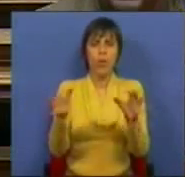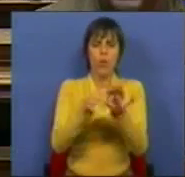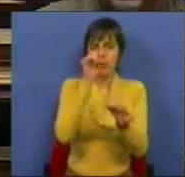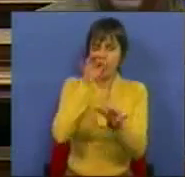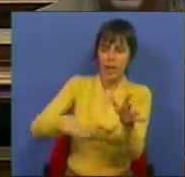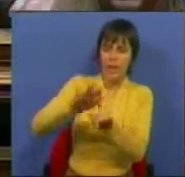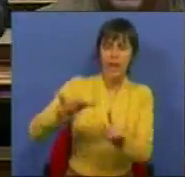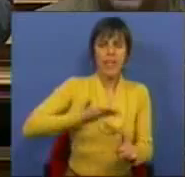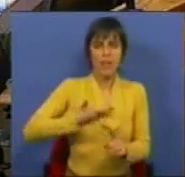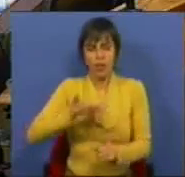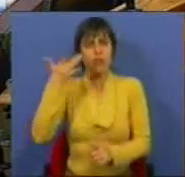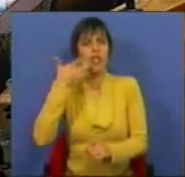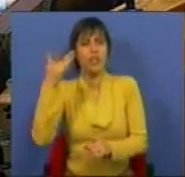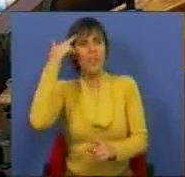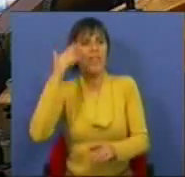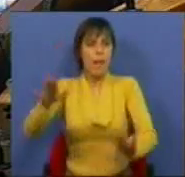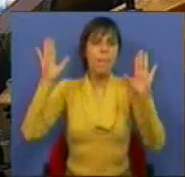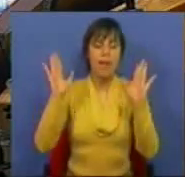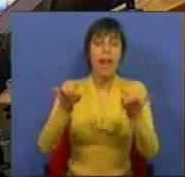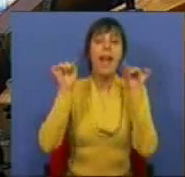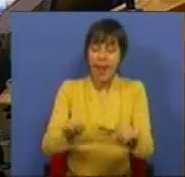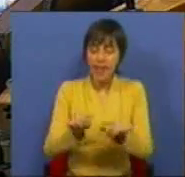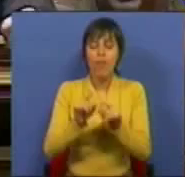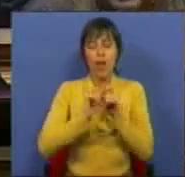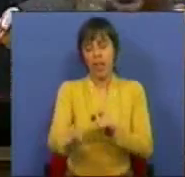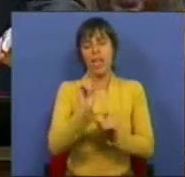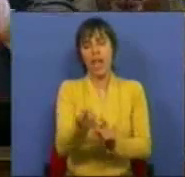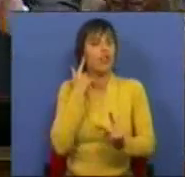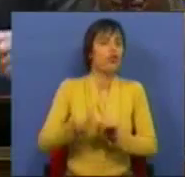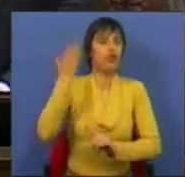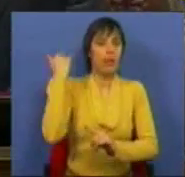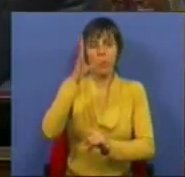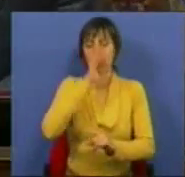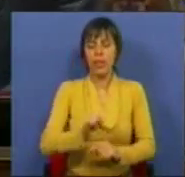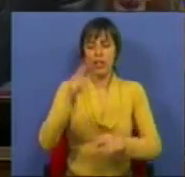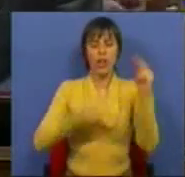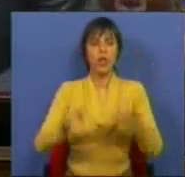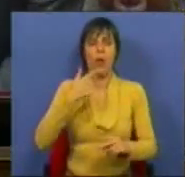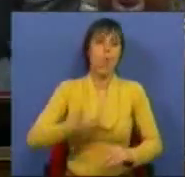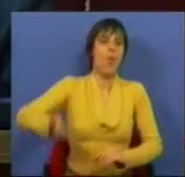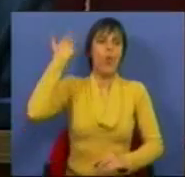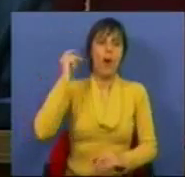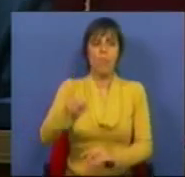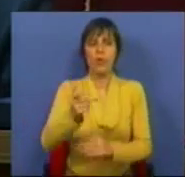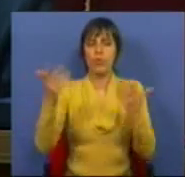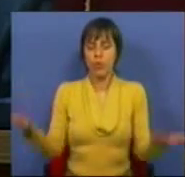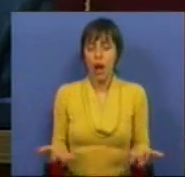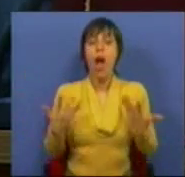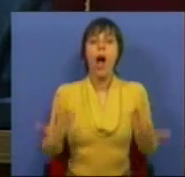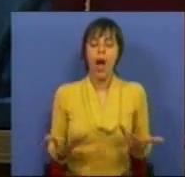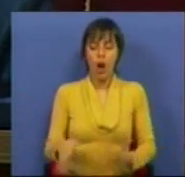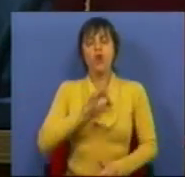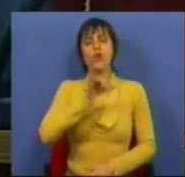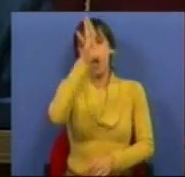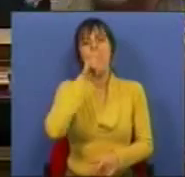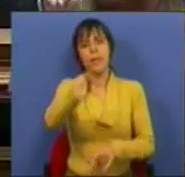com o endividamento excessivo da Madeira. E essa foi a linha que já passou o Ministro das Finanças há muitos anos. Vamos aqui o